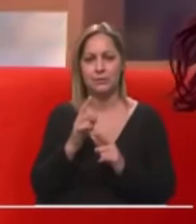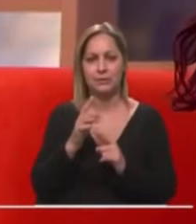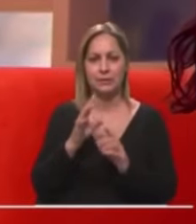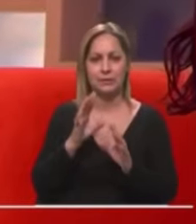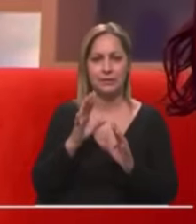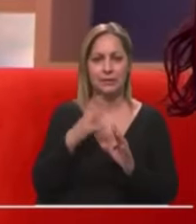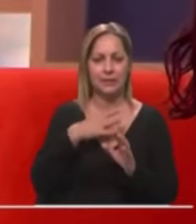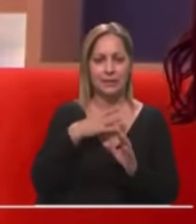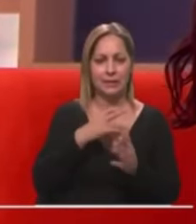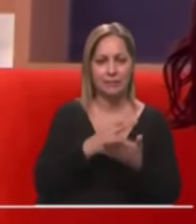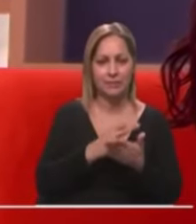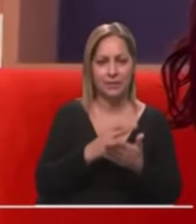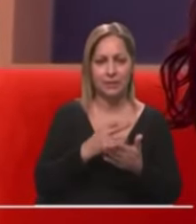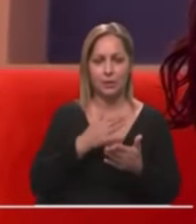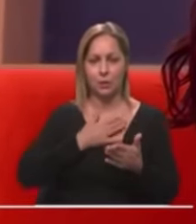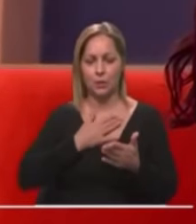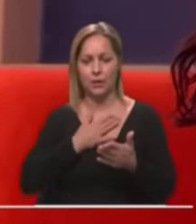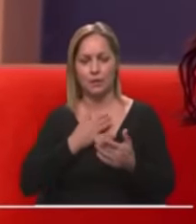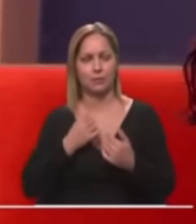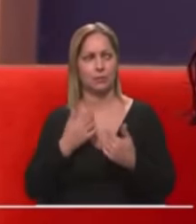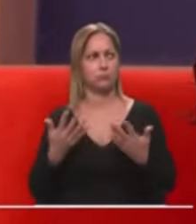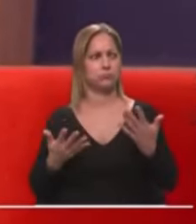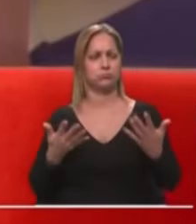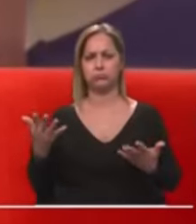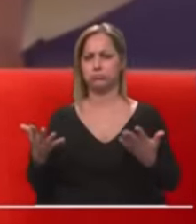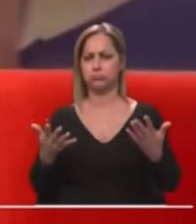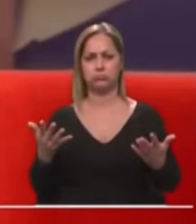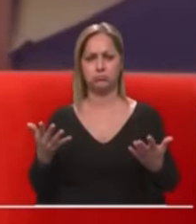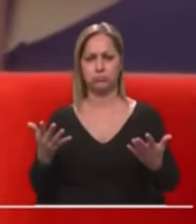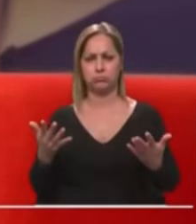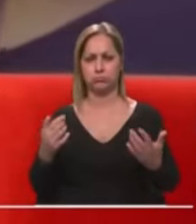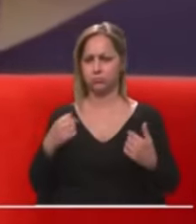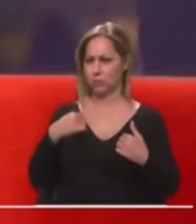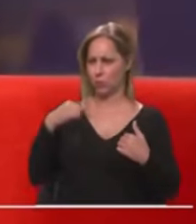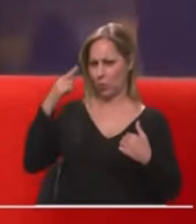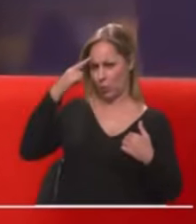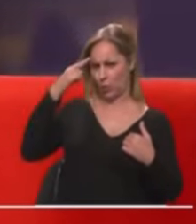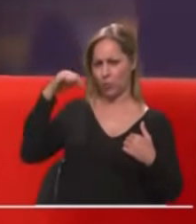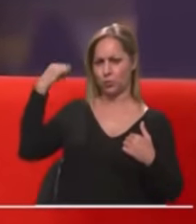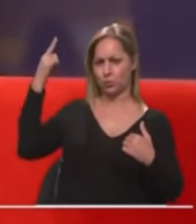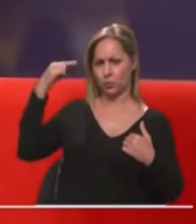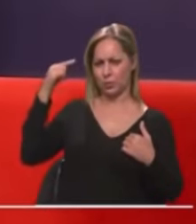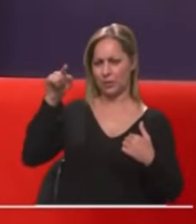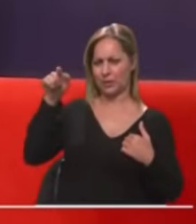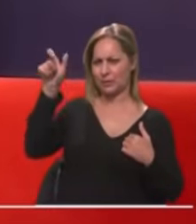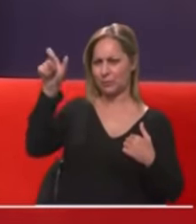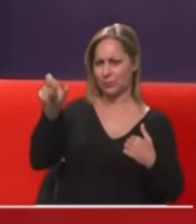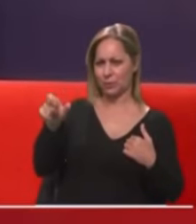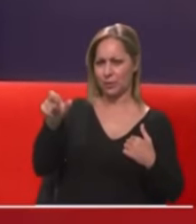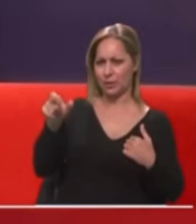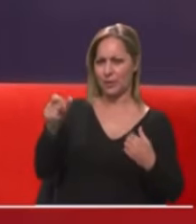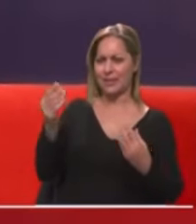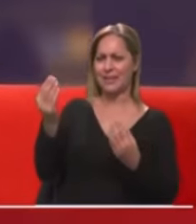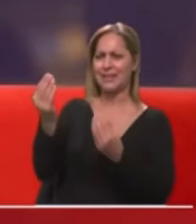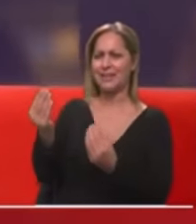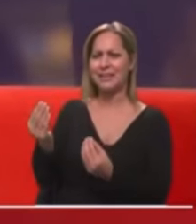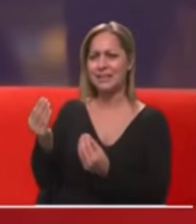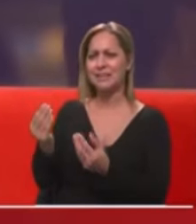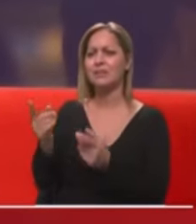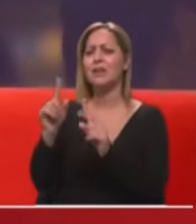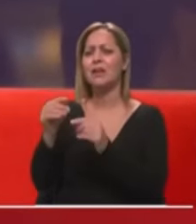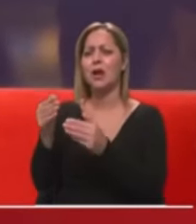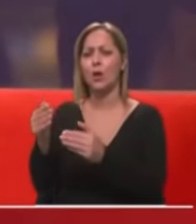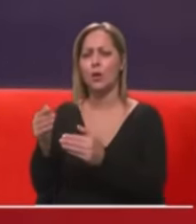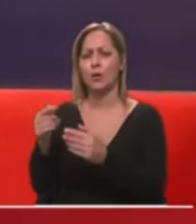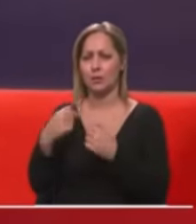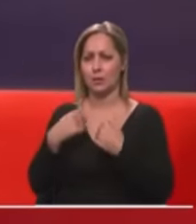não querem. O que nos leva a pensar que se calhar estamos a enlouquecer. Esta pessoa parecia tão incrível, o que é que se está a passar? Se calhar o